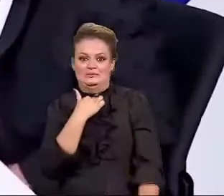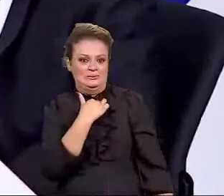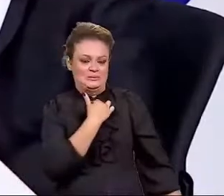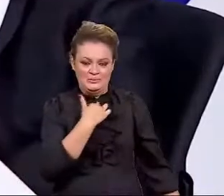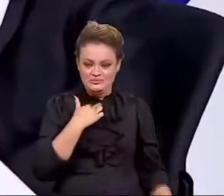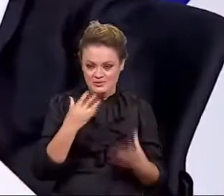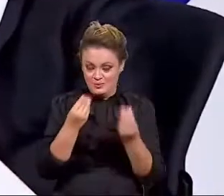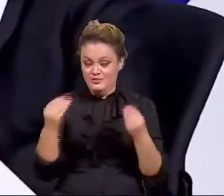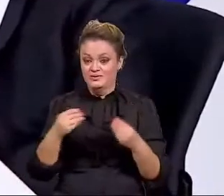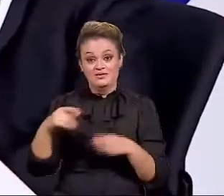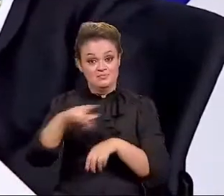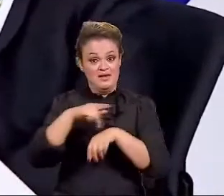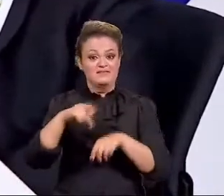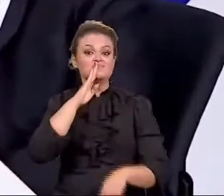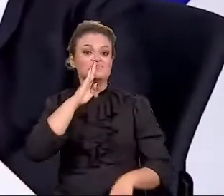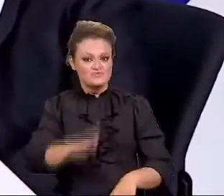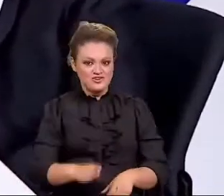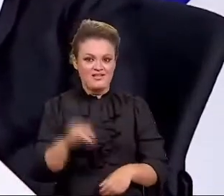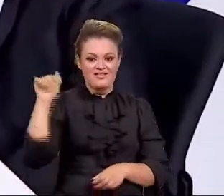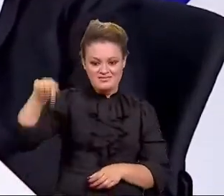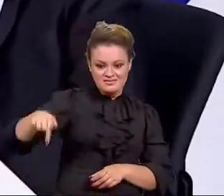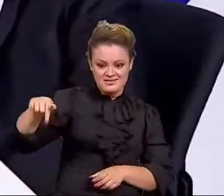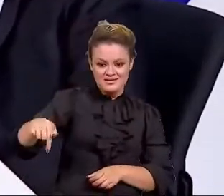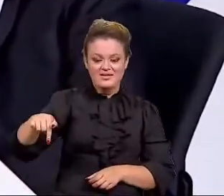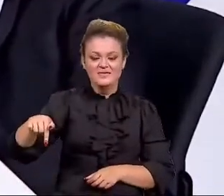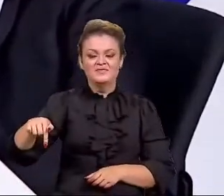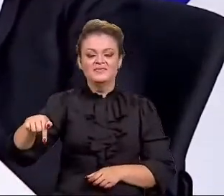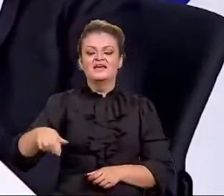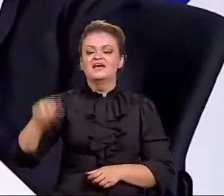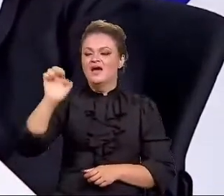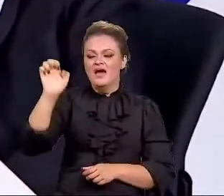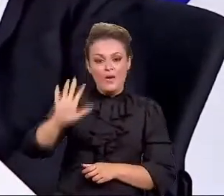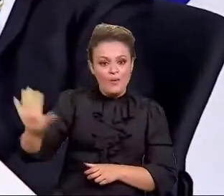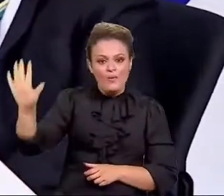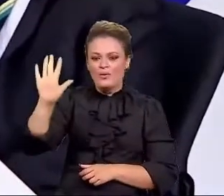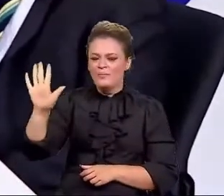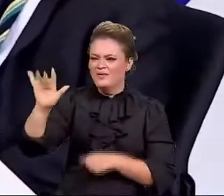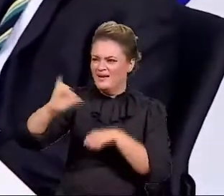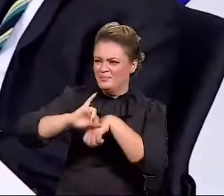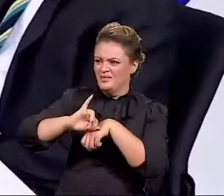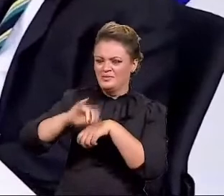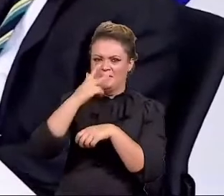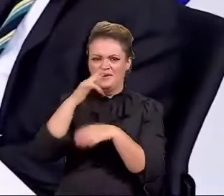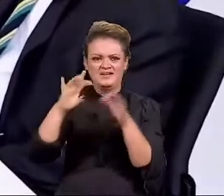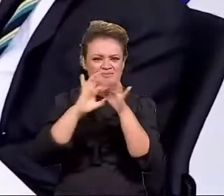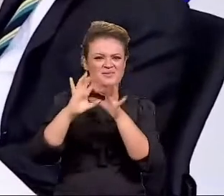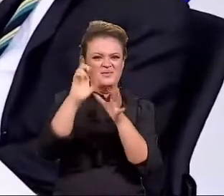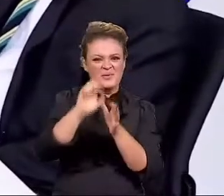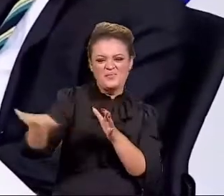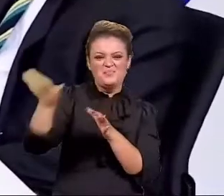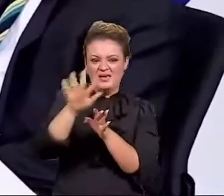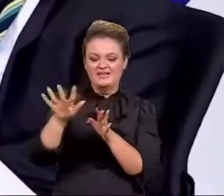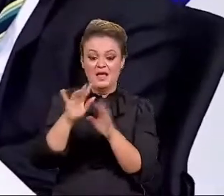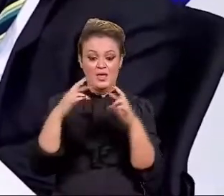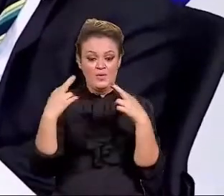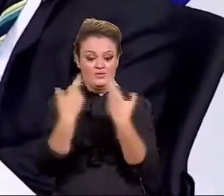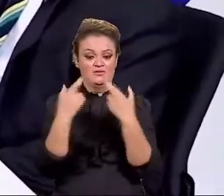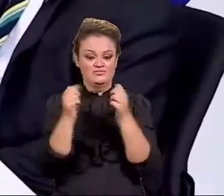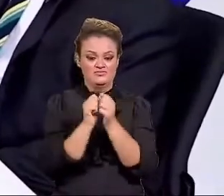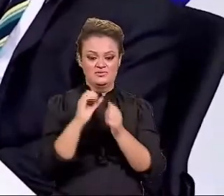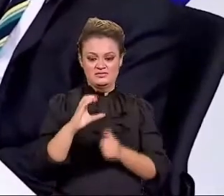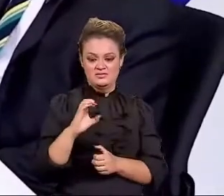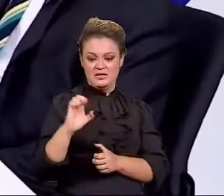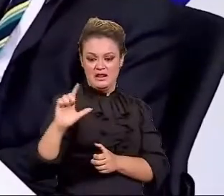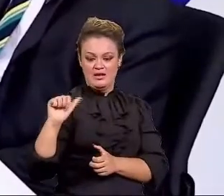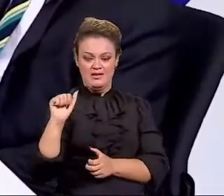Bélgica, de certa maneira, capital da Europa, pelo menos a capital da União Europeia, né? A reunião da CELAC com a União Europeia, aqui é o segundo dia já. O presidente